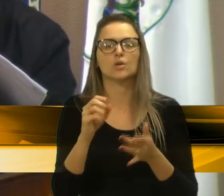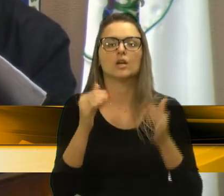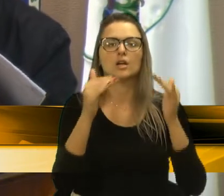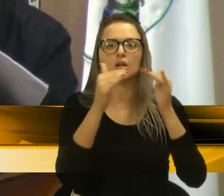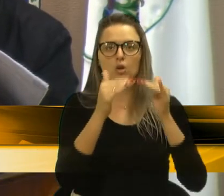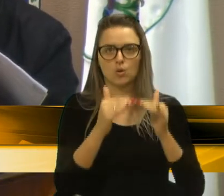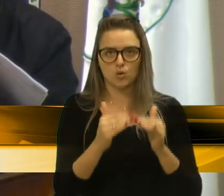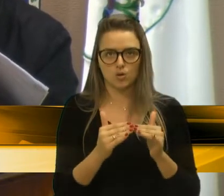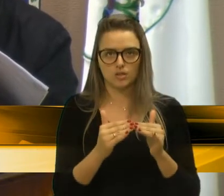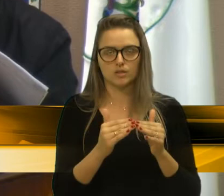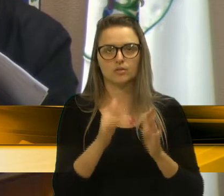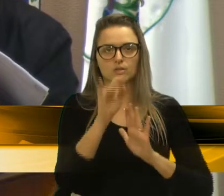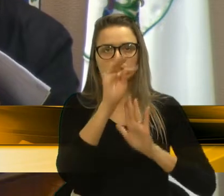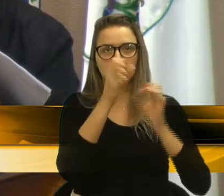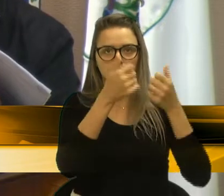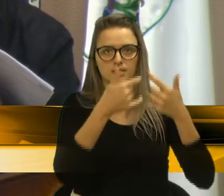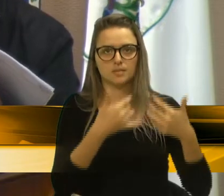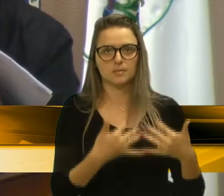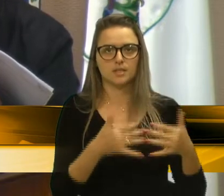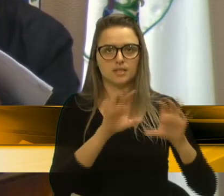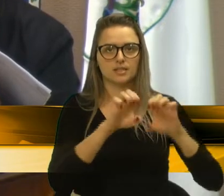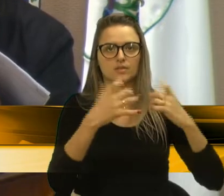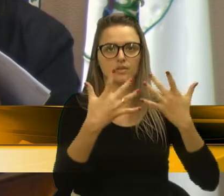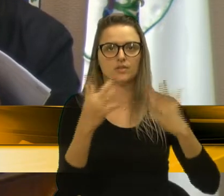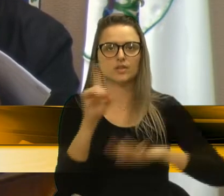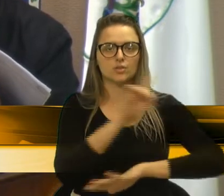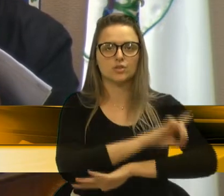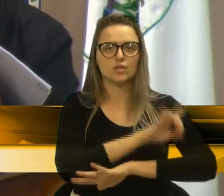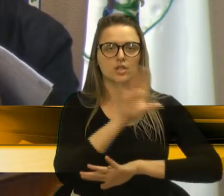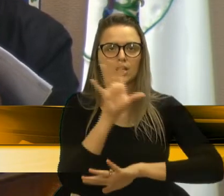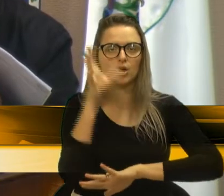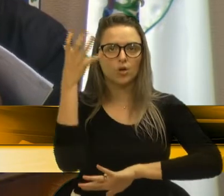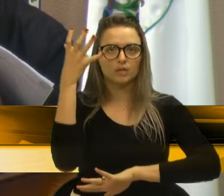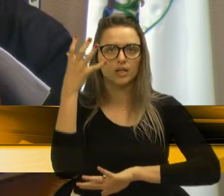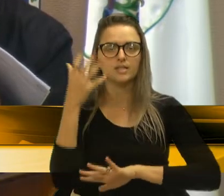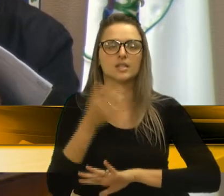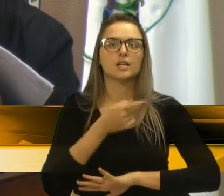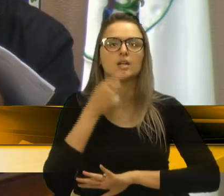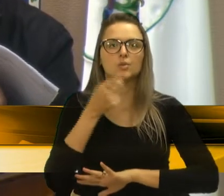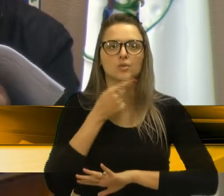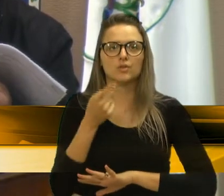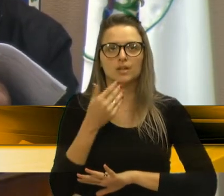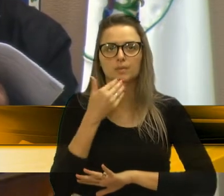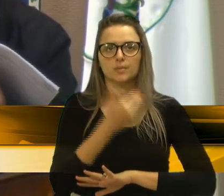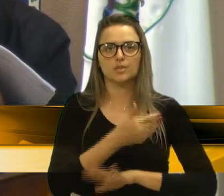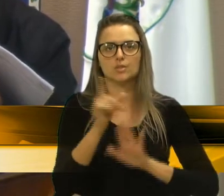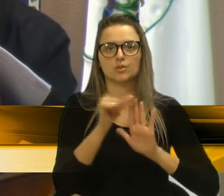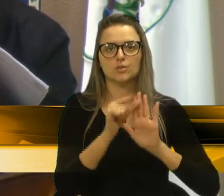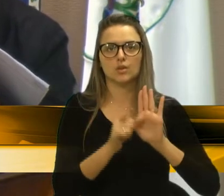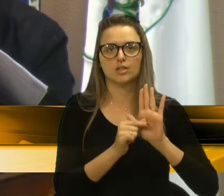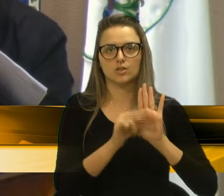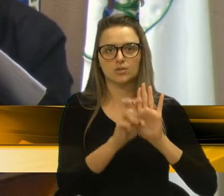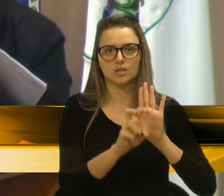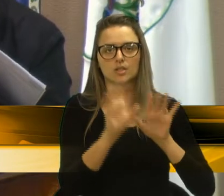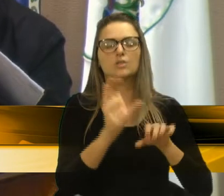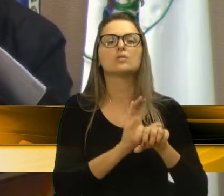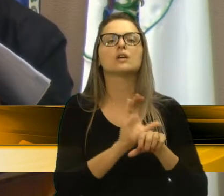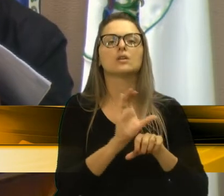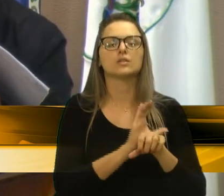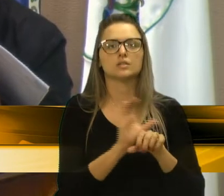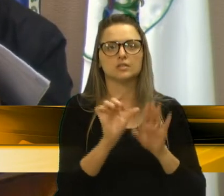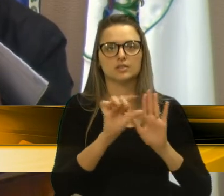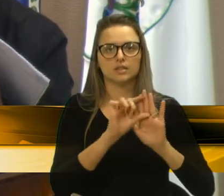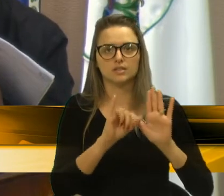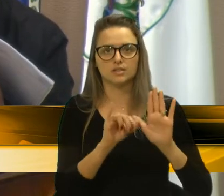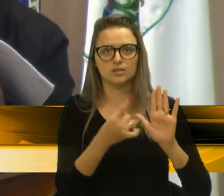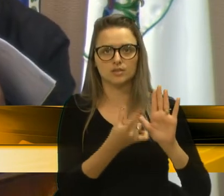relata descrição do evento e data que acontecerá no sentido de manifestação invocando o artigo 5º da Constituição, inciso